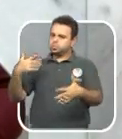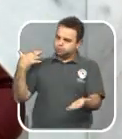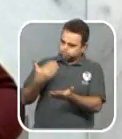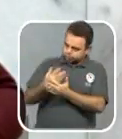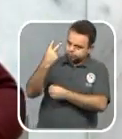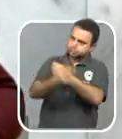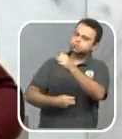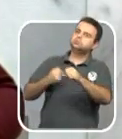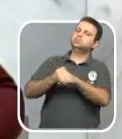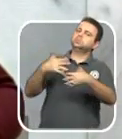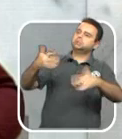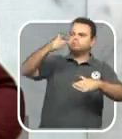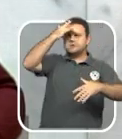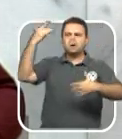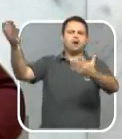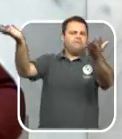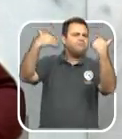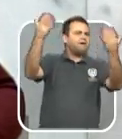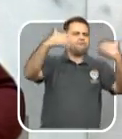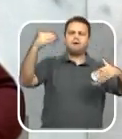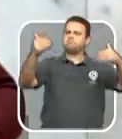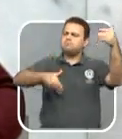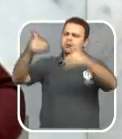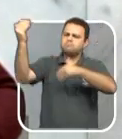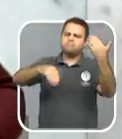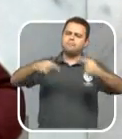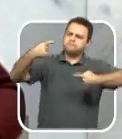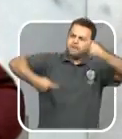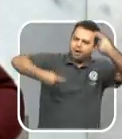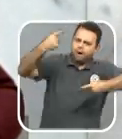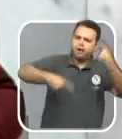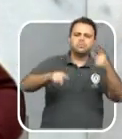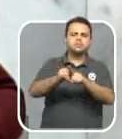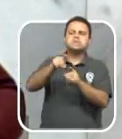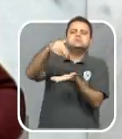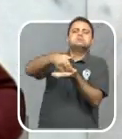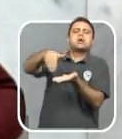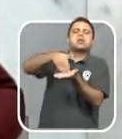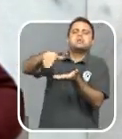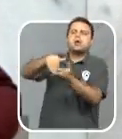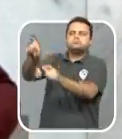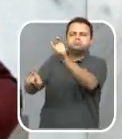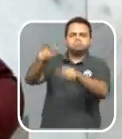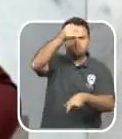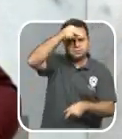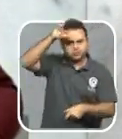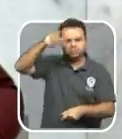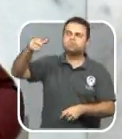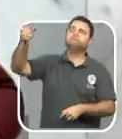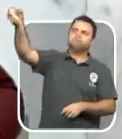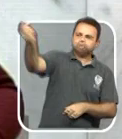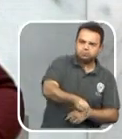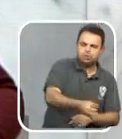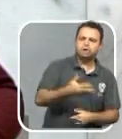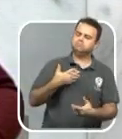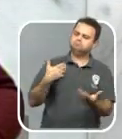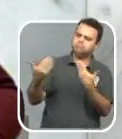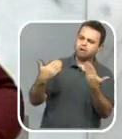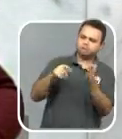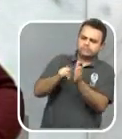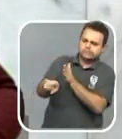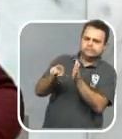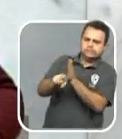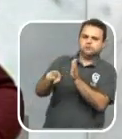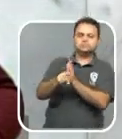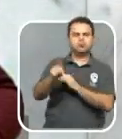trabalho, né, vereador? Sempre trazendo a população, promovendo debates, também com secretários, né, desses temas importantes para a população. Era esse o